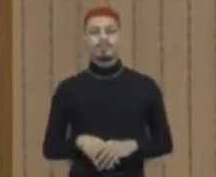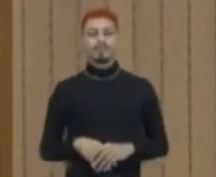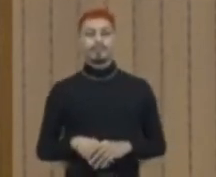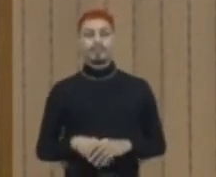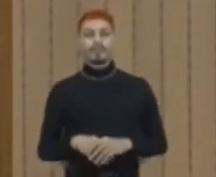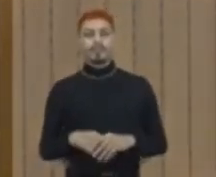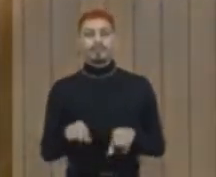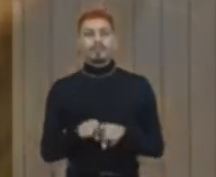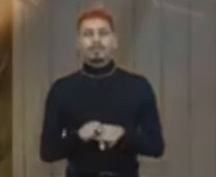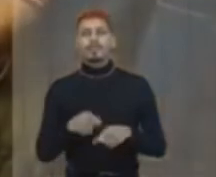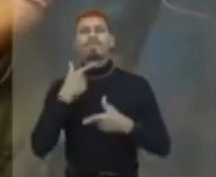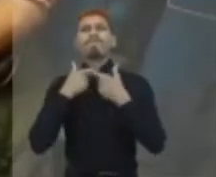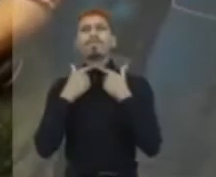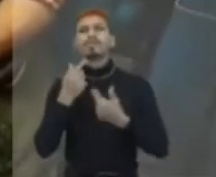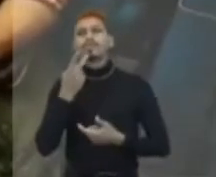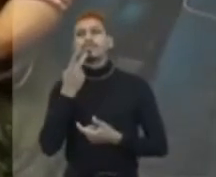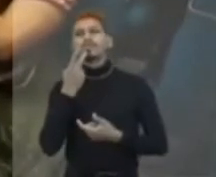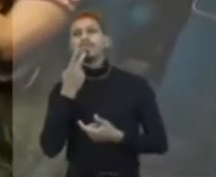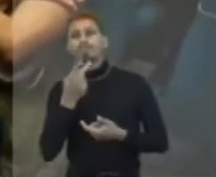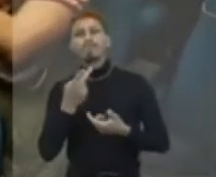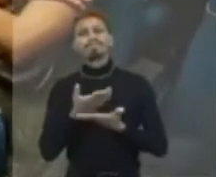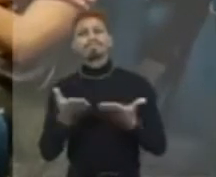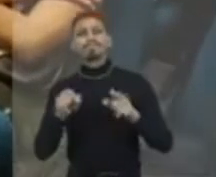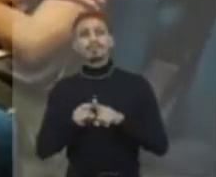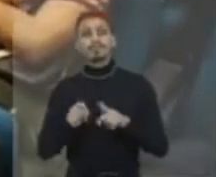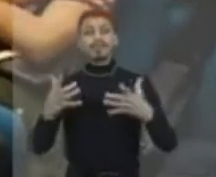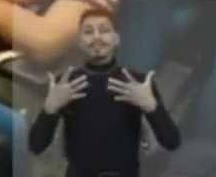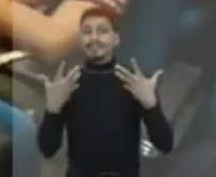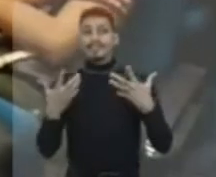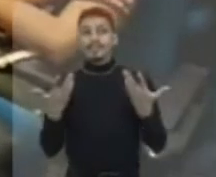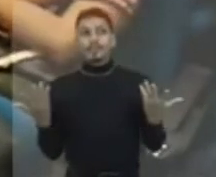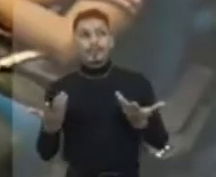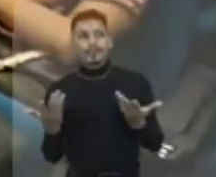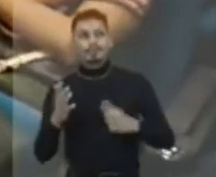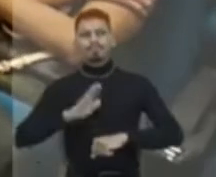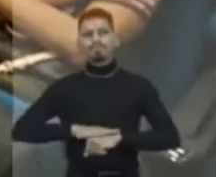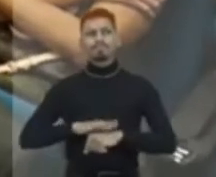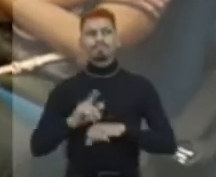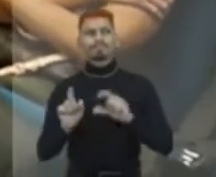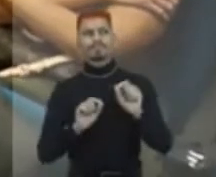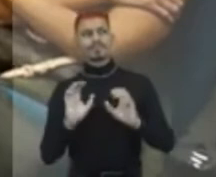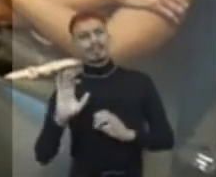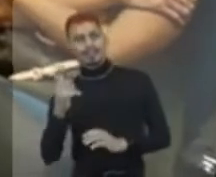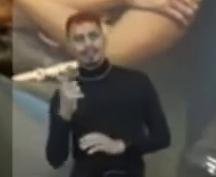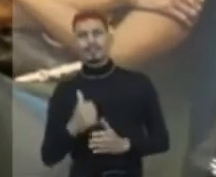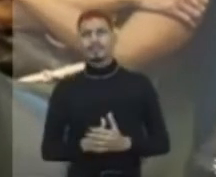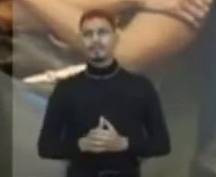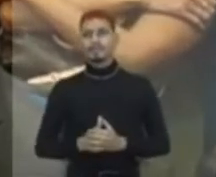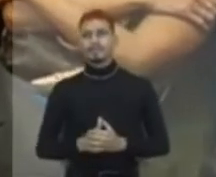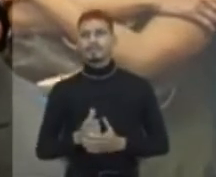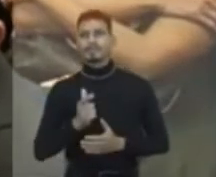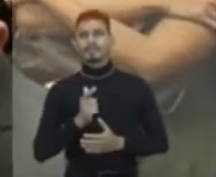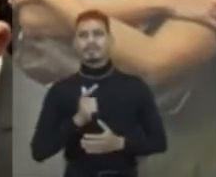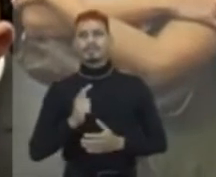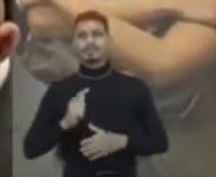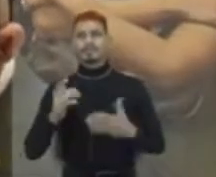essa vontade de falar, de ressaltar isso, e essa alegria também desse momento, que é um momento certamente que a